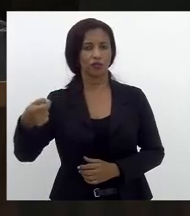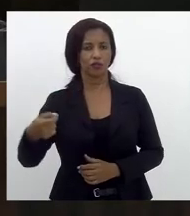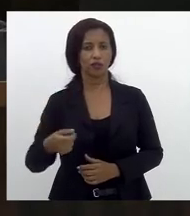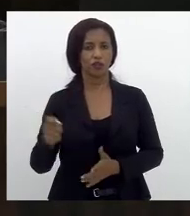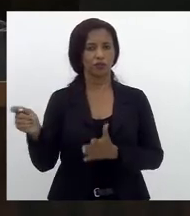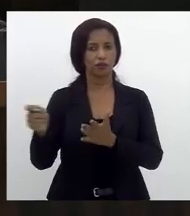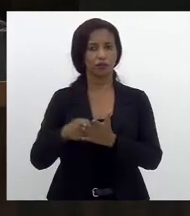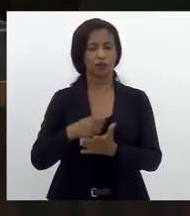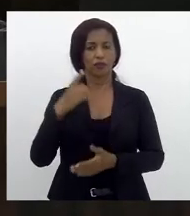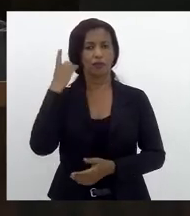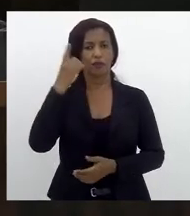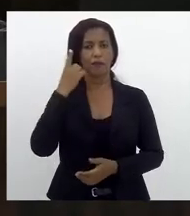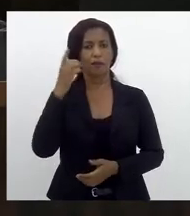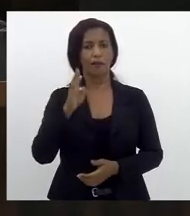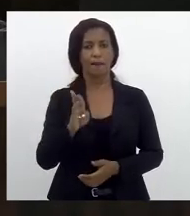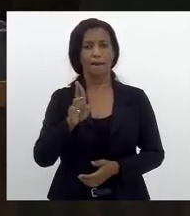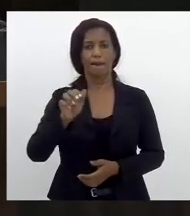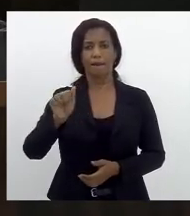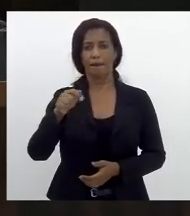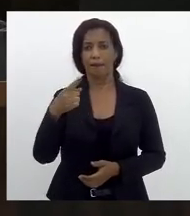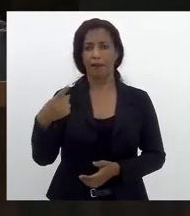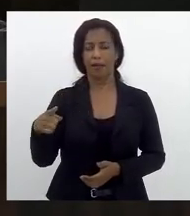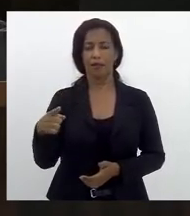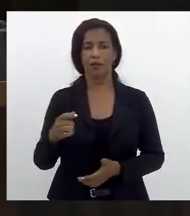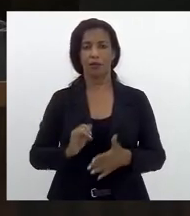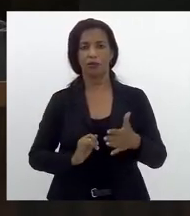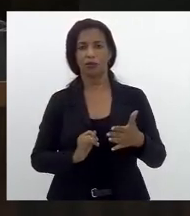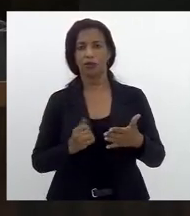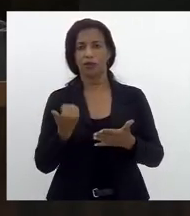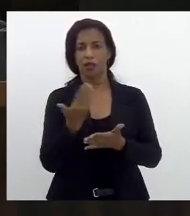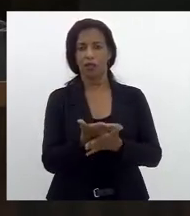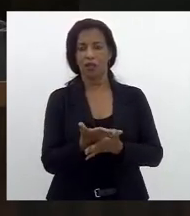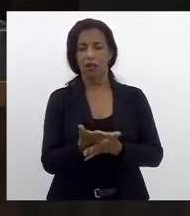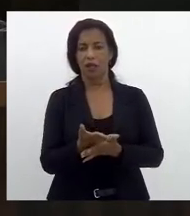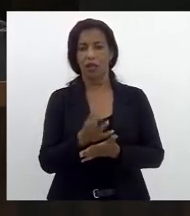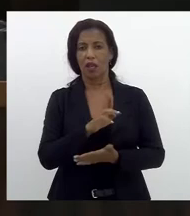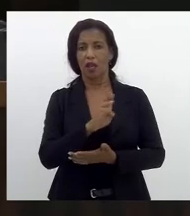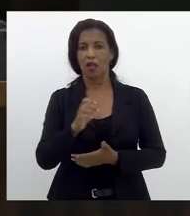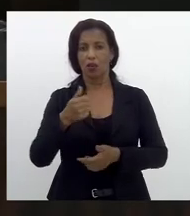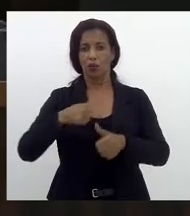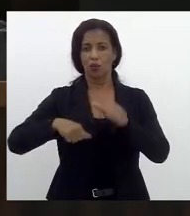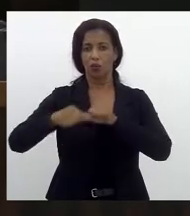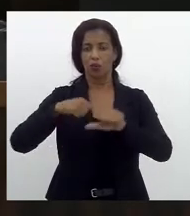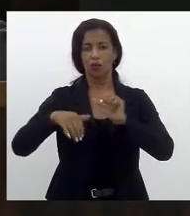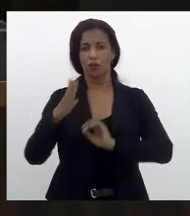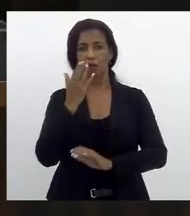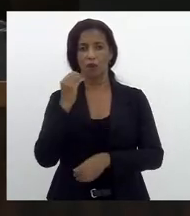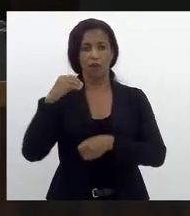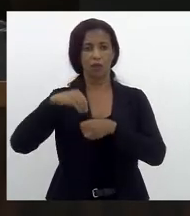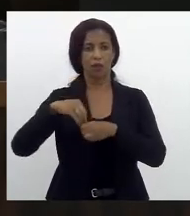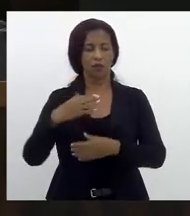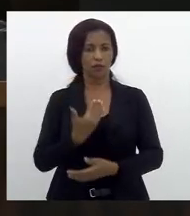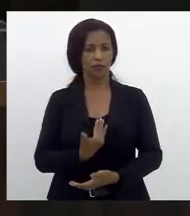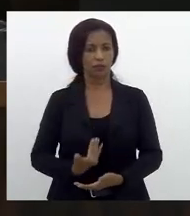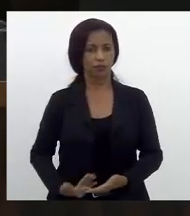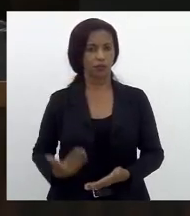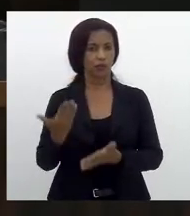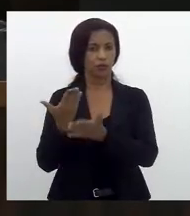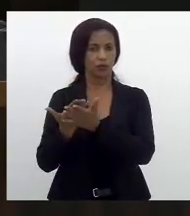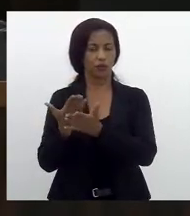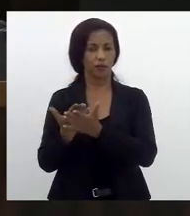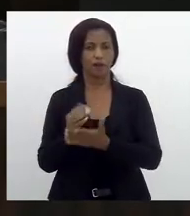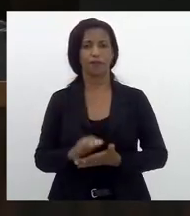de autoria do deputado Brazão, que institui o Programa de Reeducação Alimentar nas Escolas Públicas,